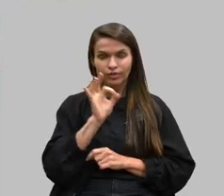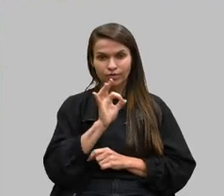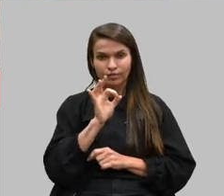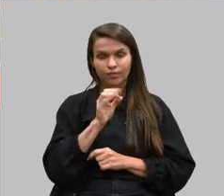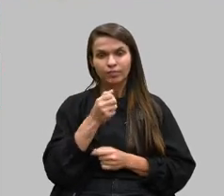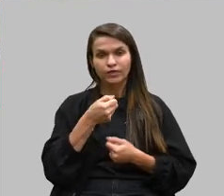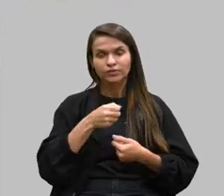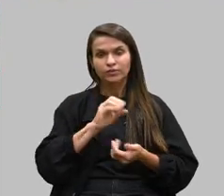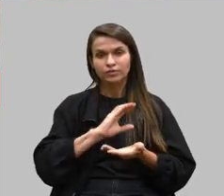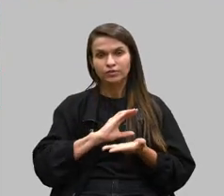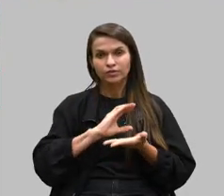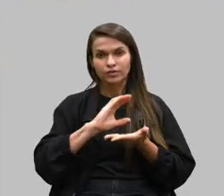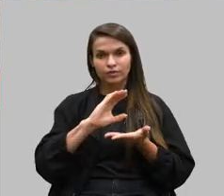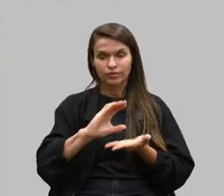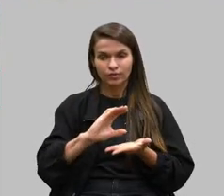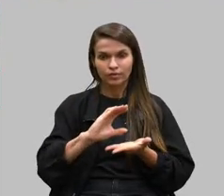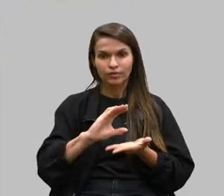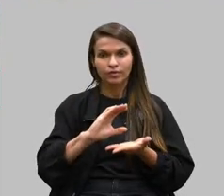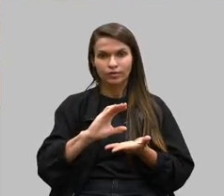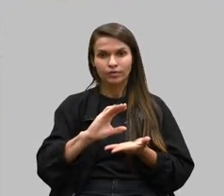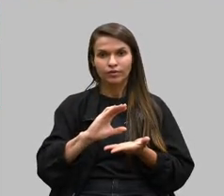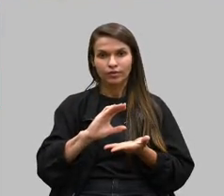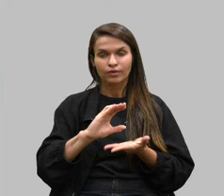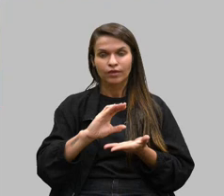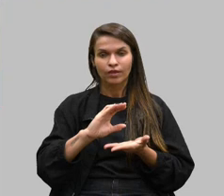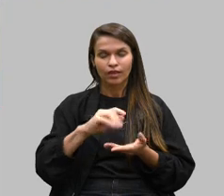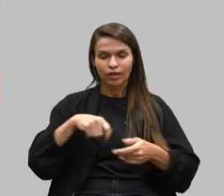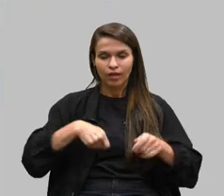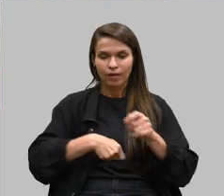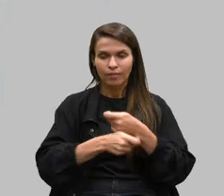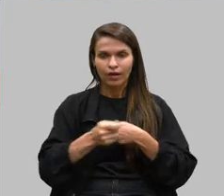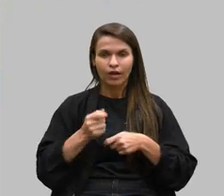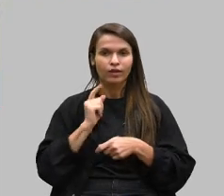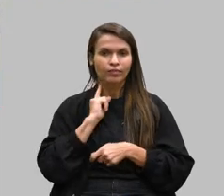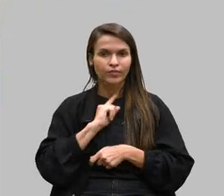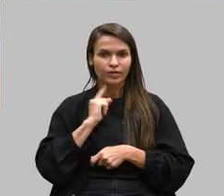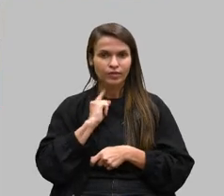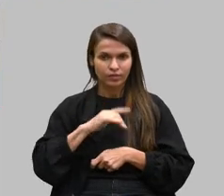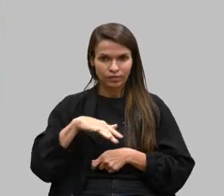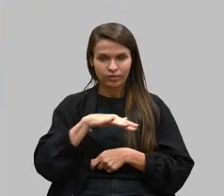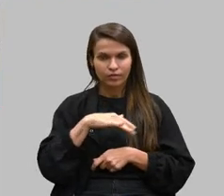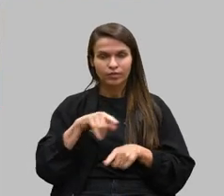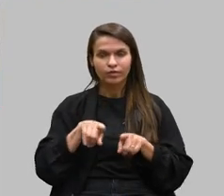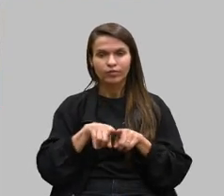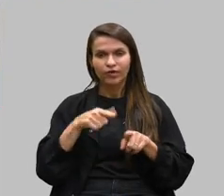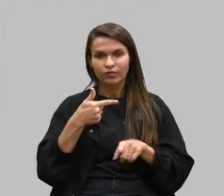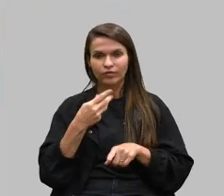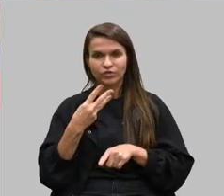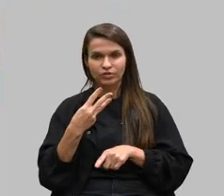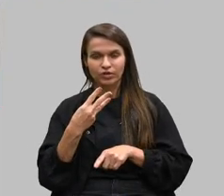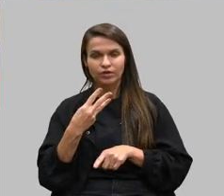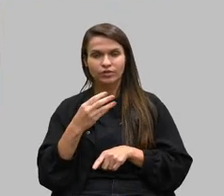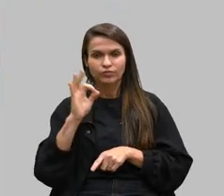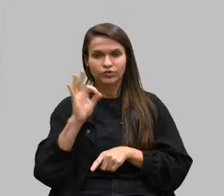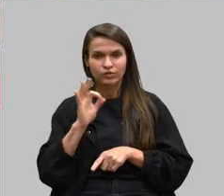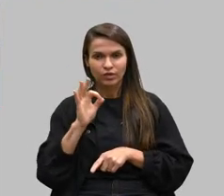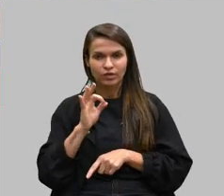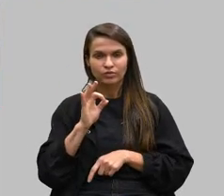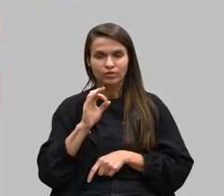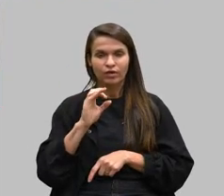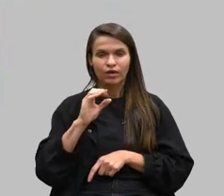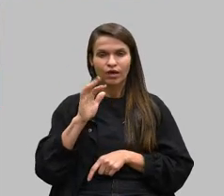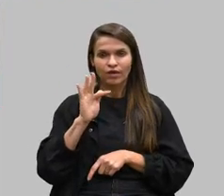ser aplicados na malha mineira 23% da fc na malha mineira